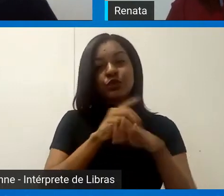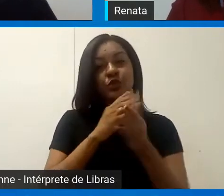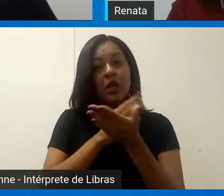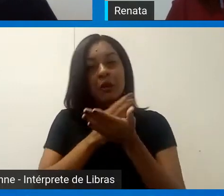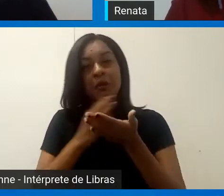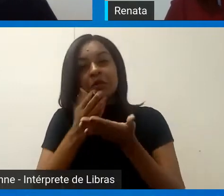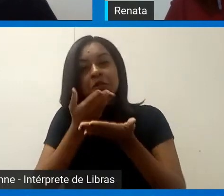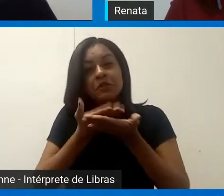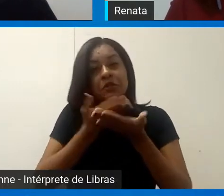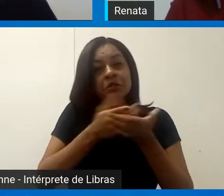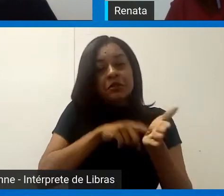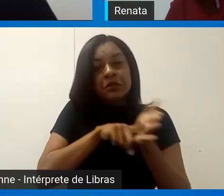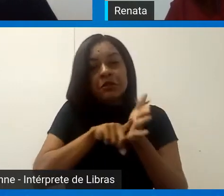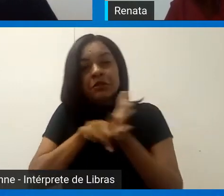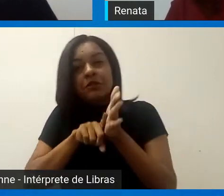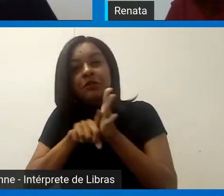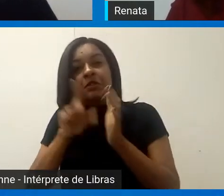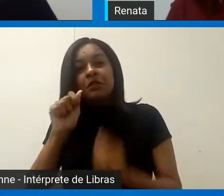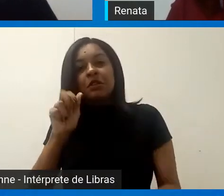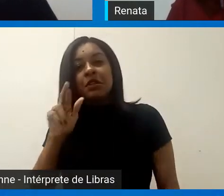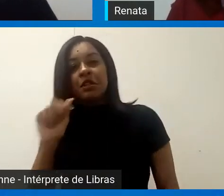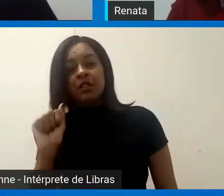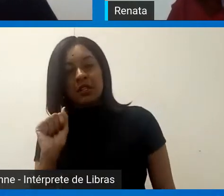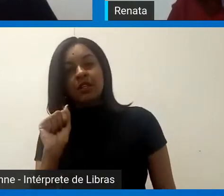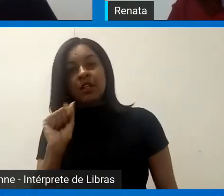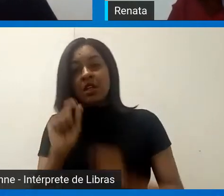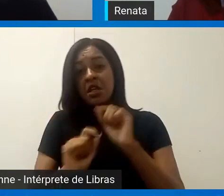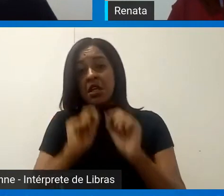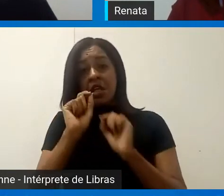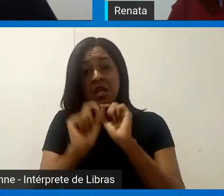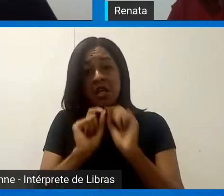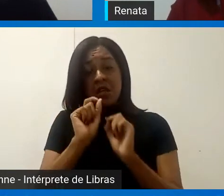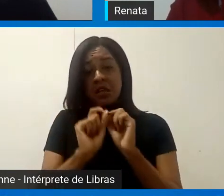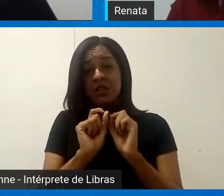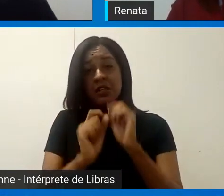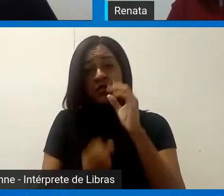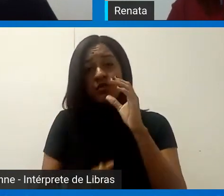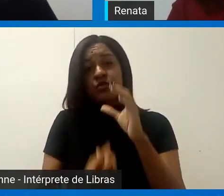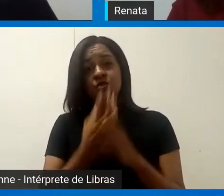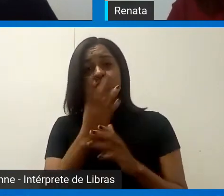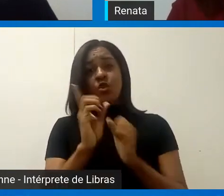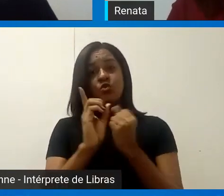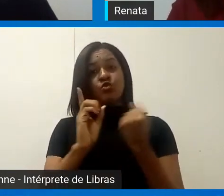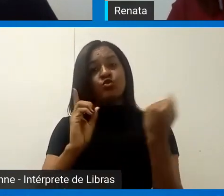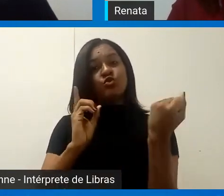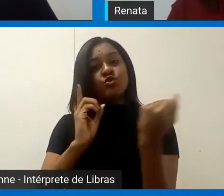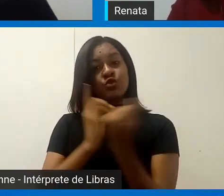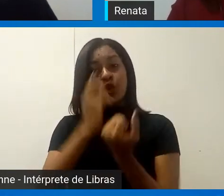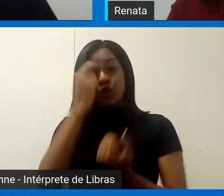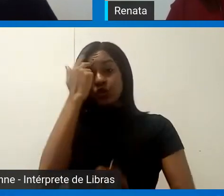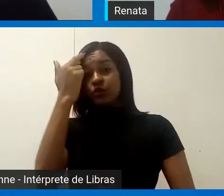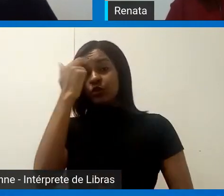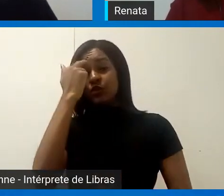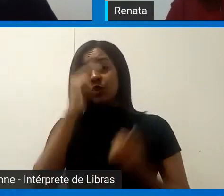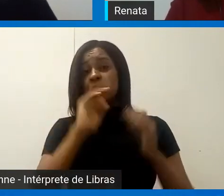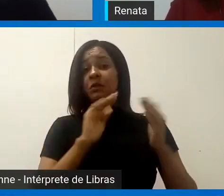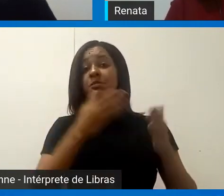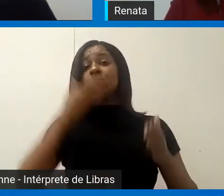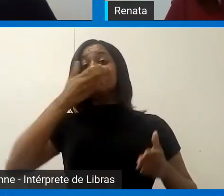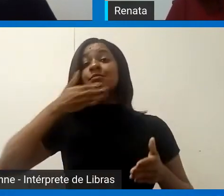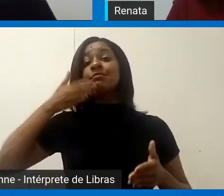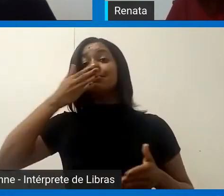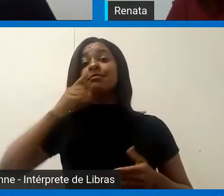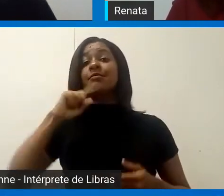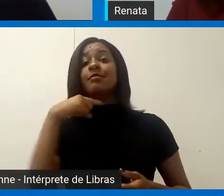ele é de natureza sócio-histórica na Perspectiva discursiva na qual nós dos filiamos então